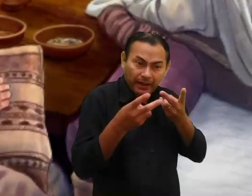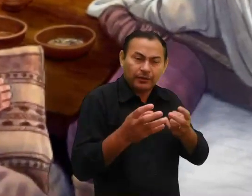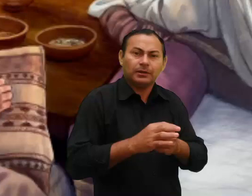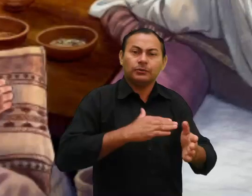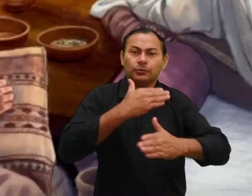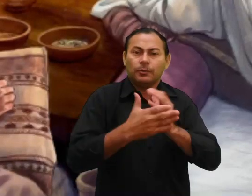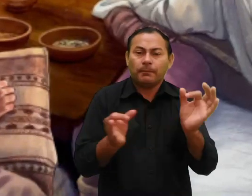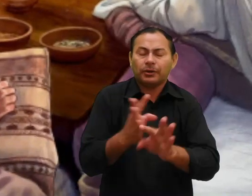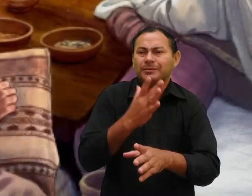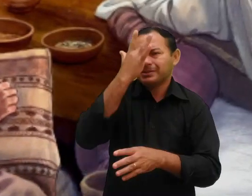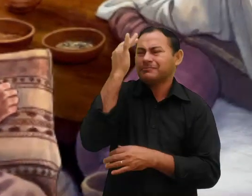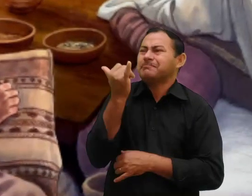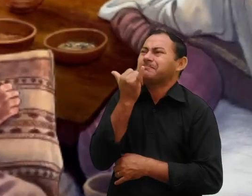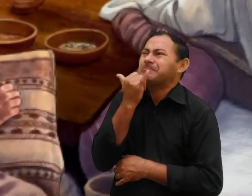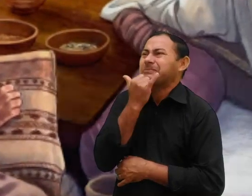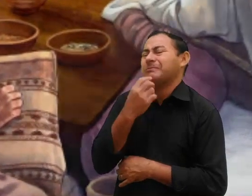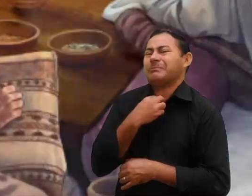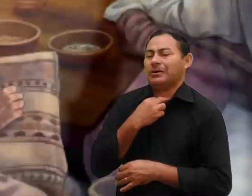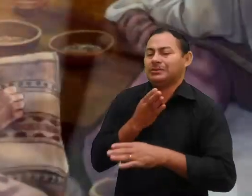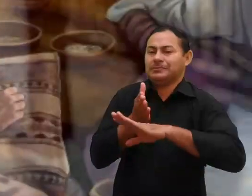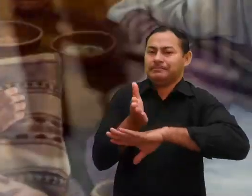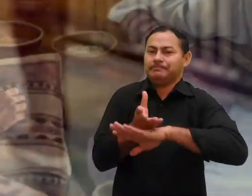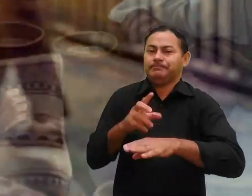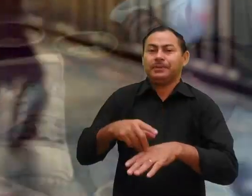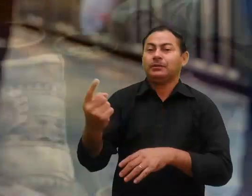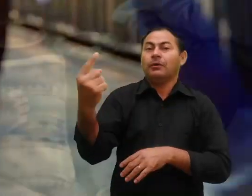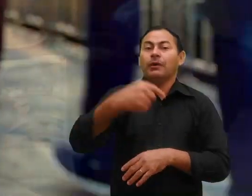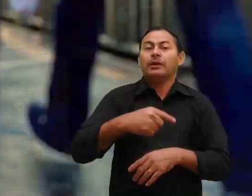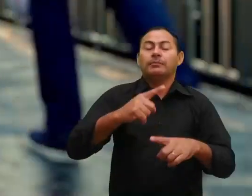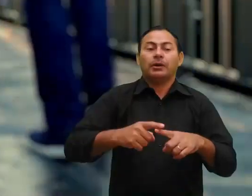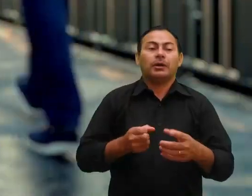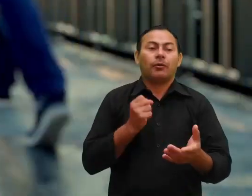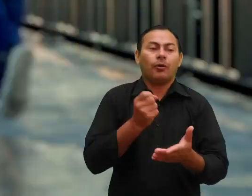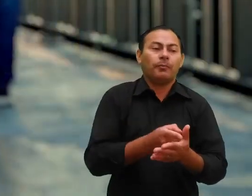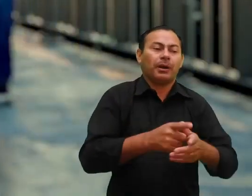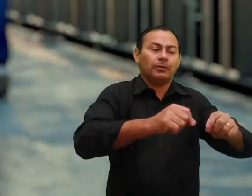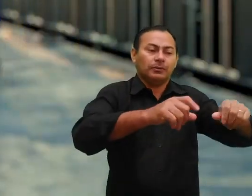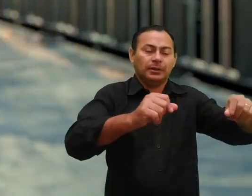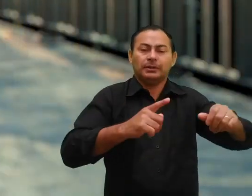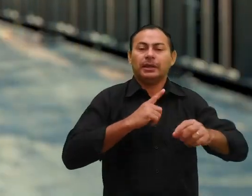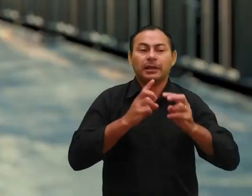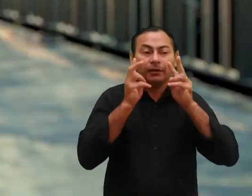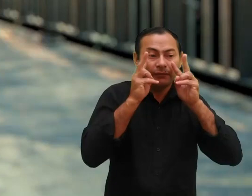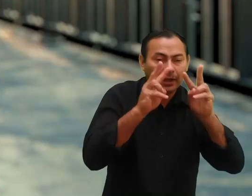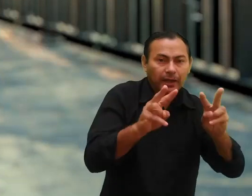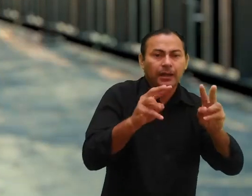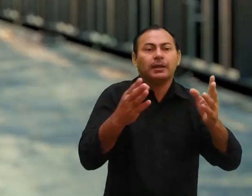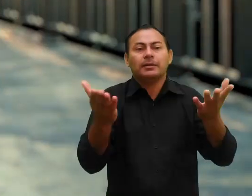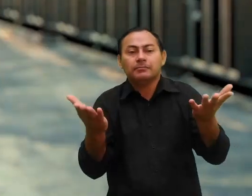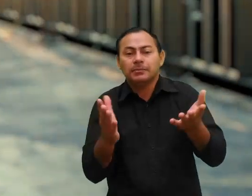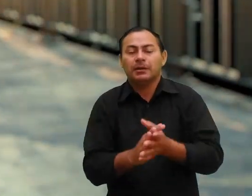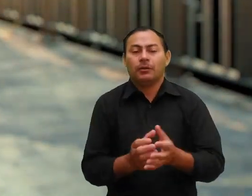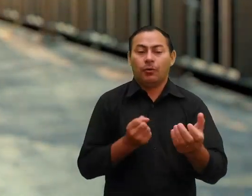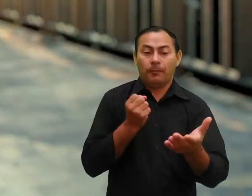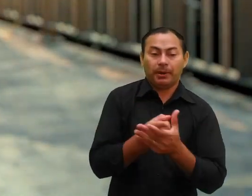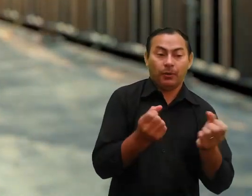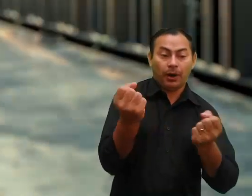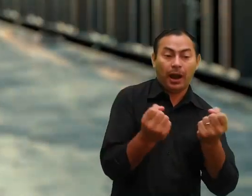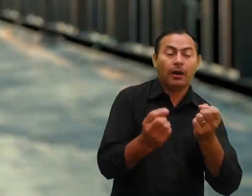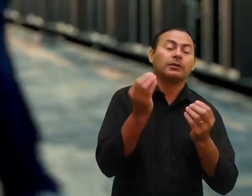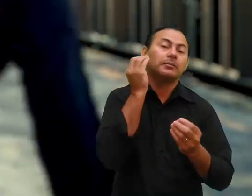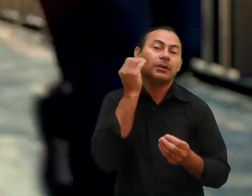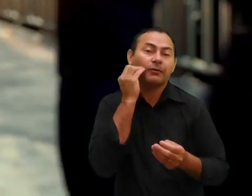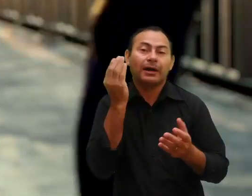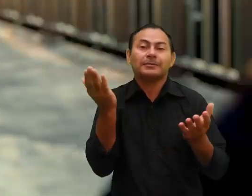Mas as pessoas arrumam desculpas e mais desculpas. Não vêm porque compraram um terreno, tem que olhar, um carro, tem